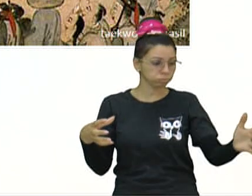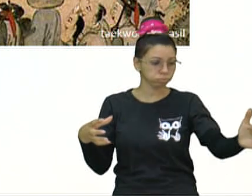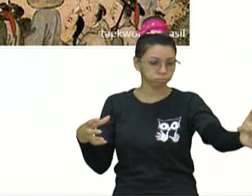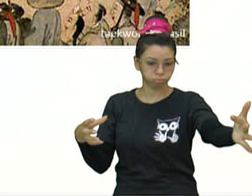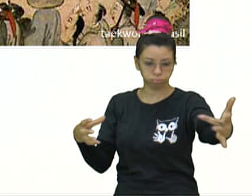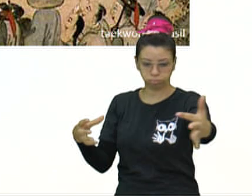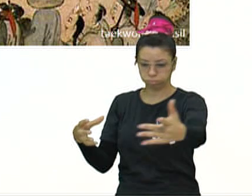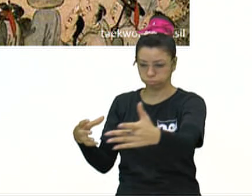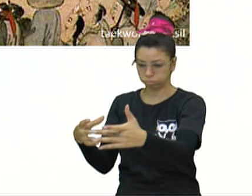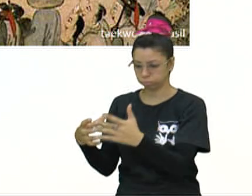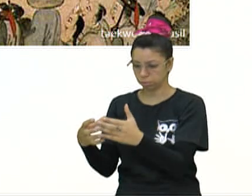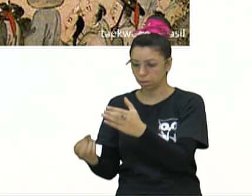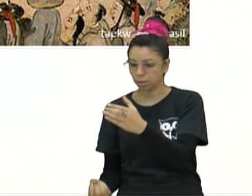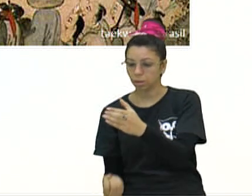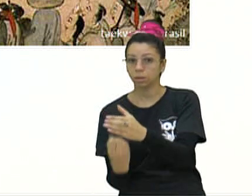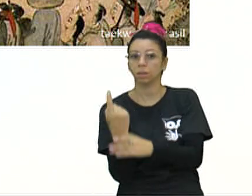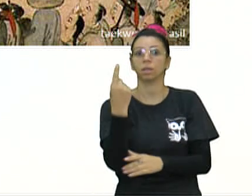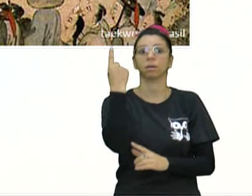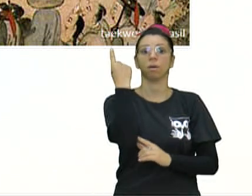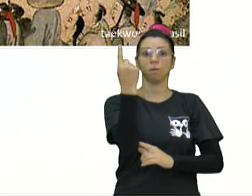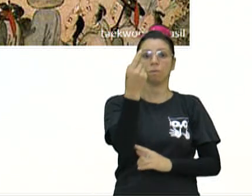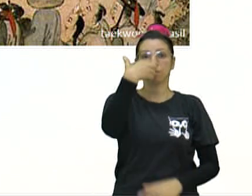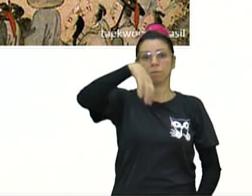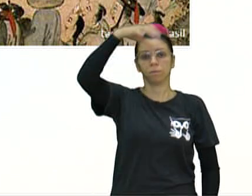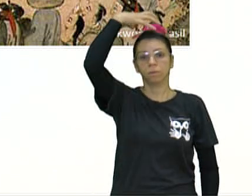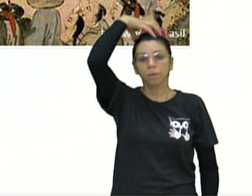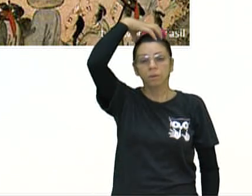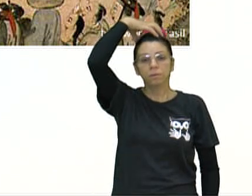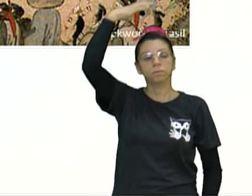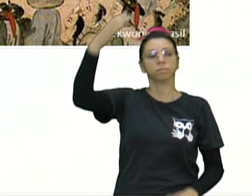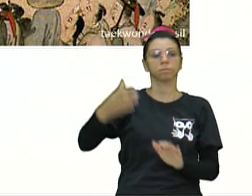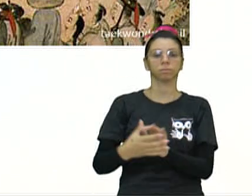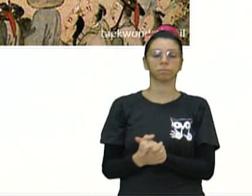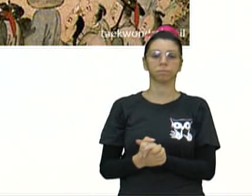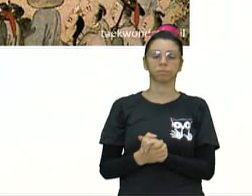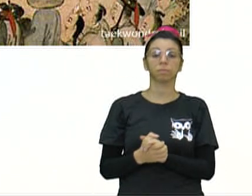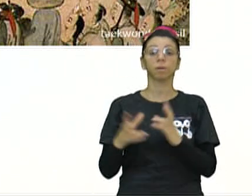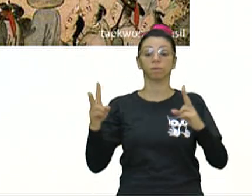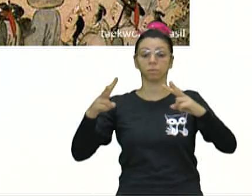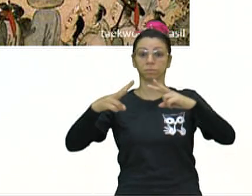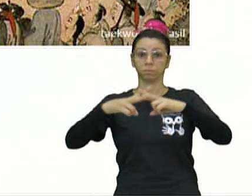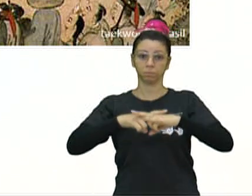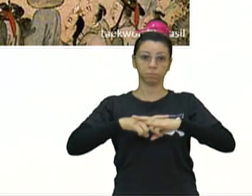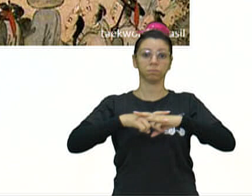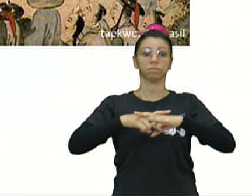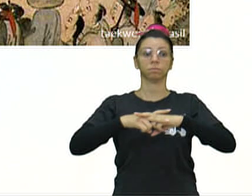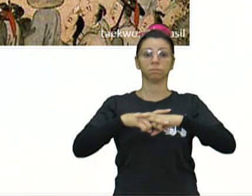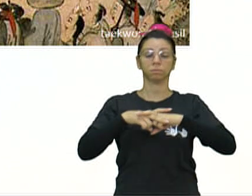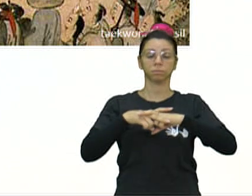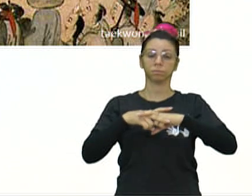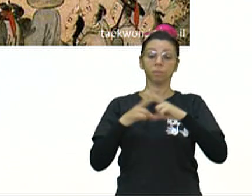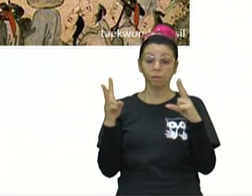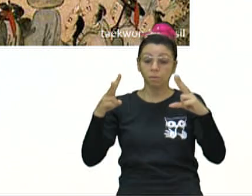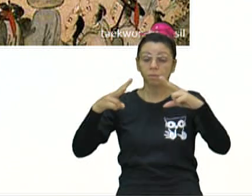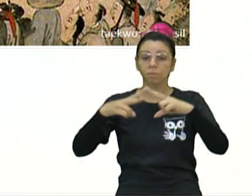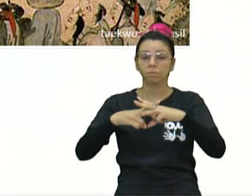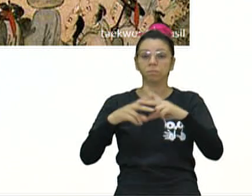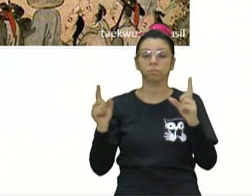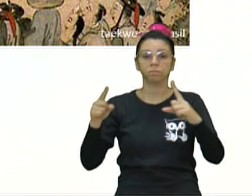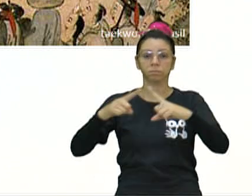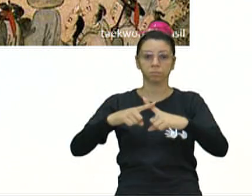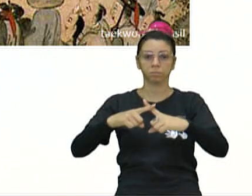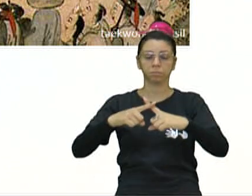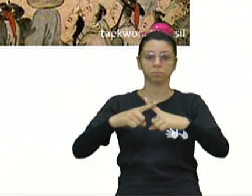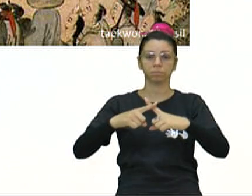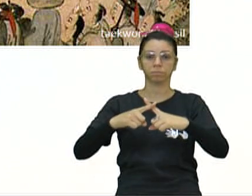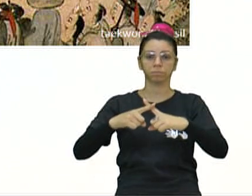está sendo retratado aqui na imagem. Então, essa imagem traz um enfoque do quê? Da disputa. E dessa disputa, o